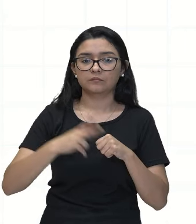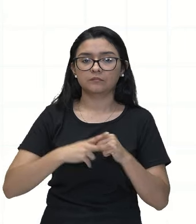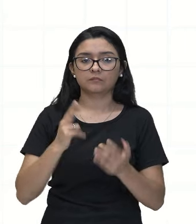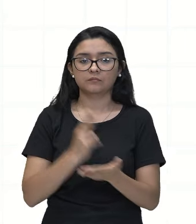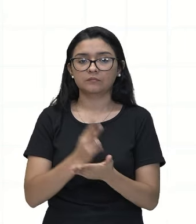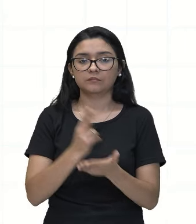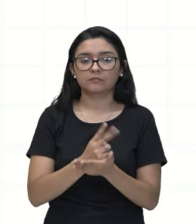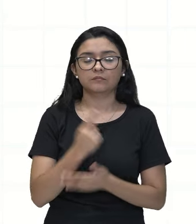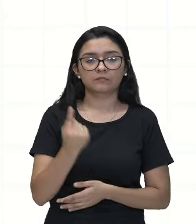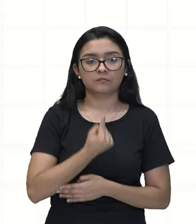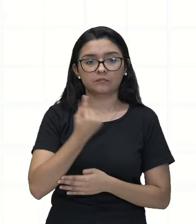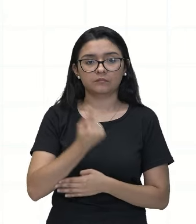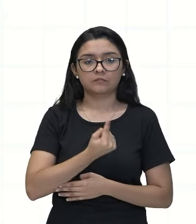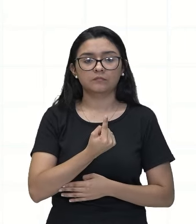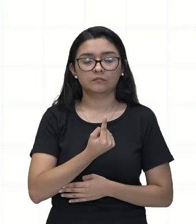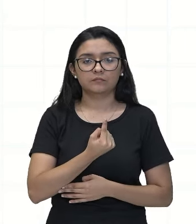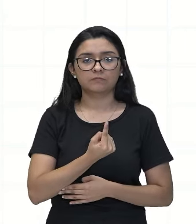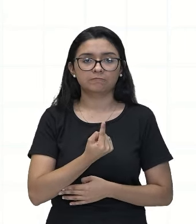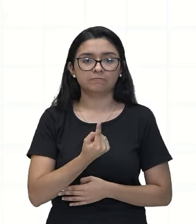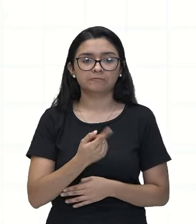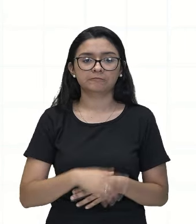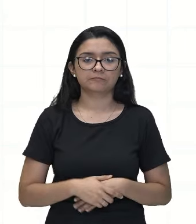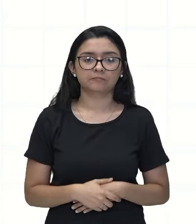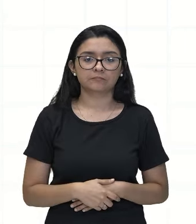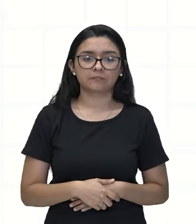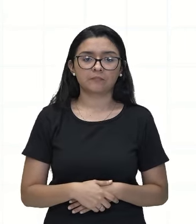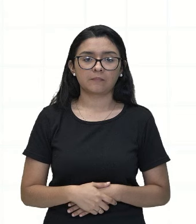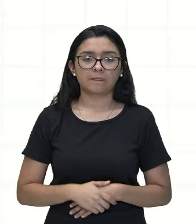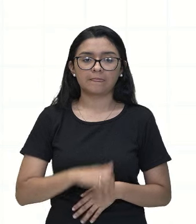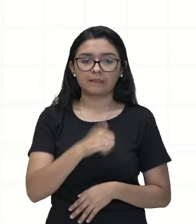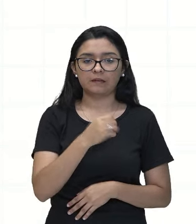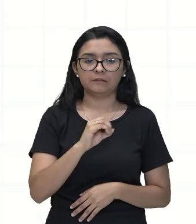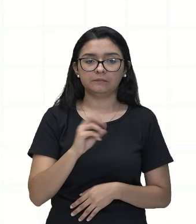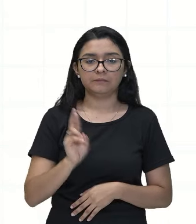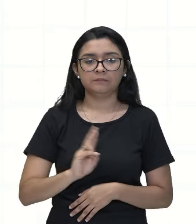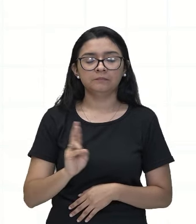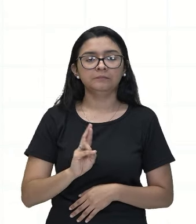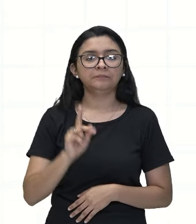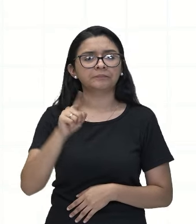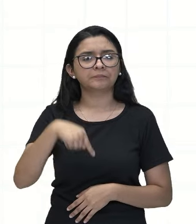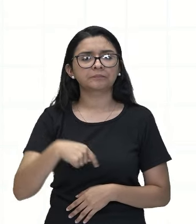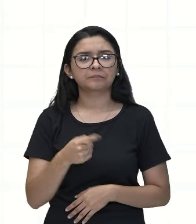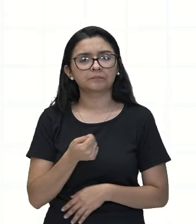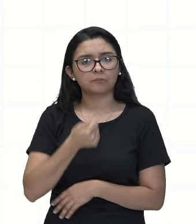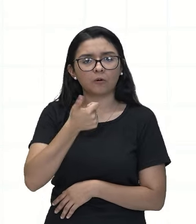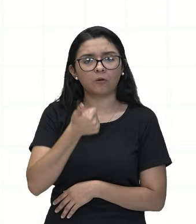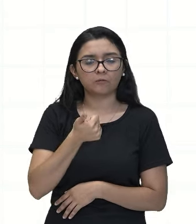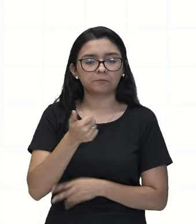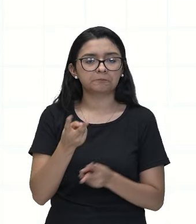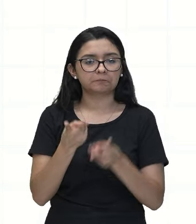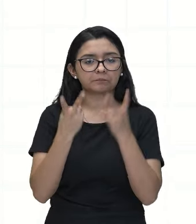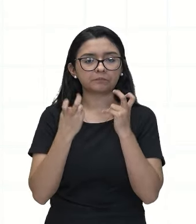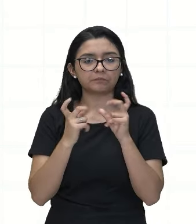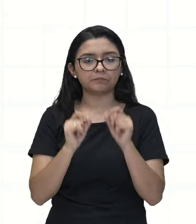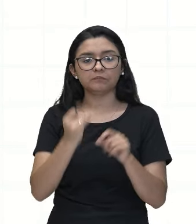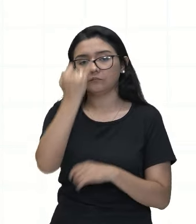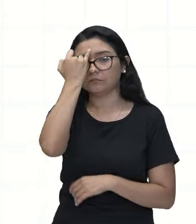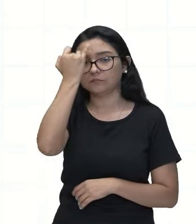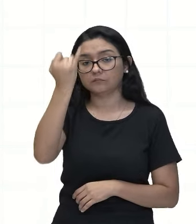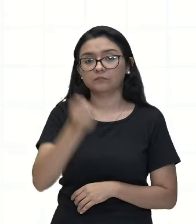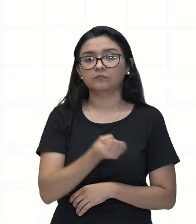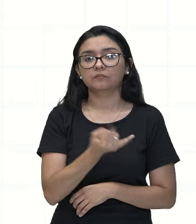mesmo que eu tenha mais de uma unidade né r$ 1 é pouco então Observe aí da ideia de quê de